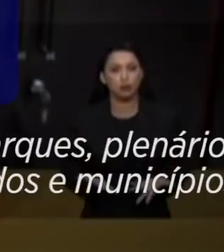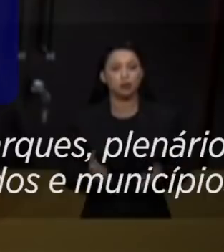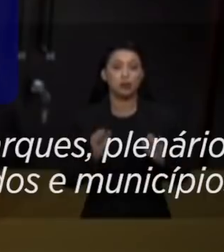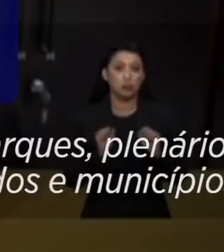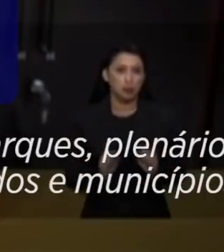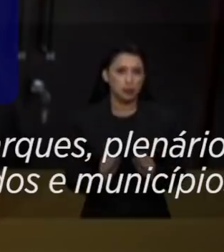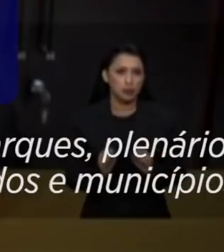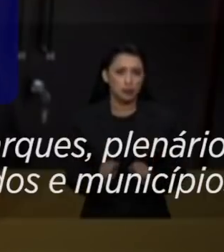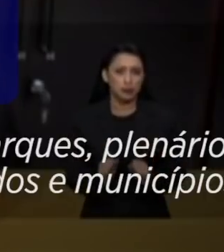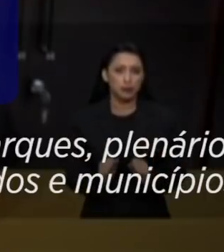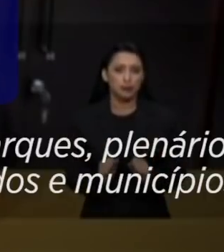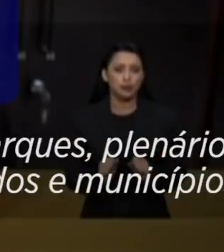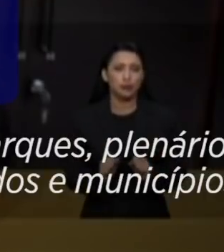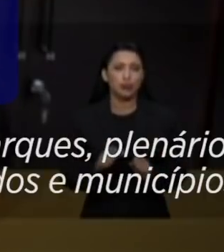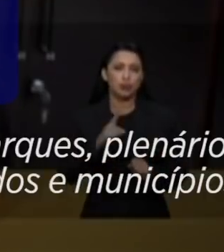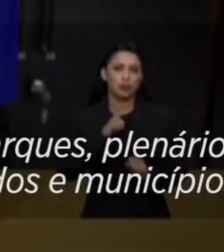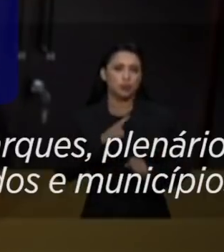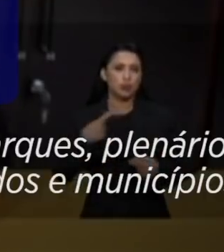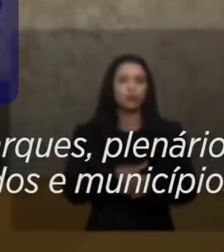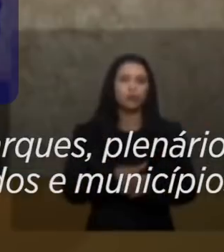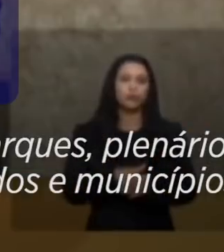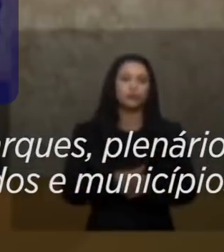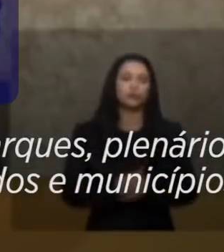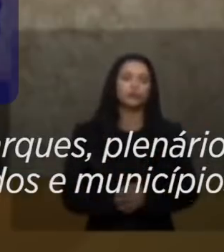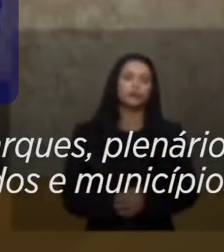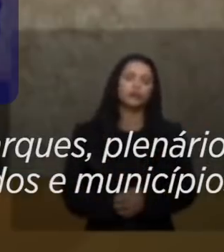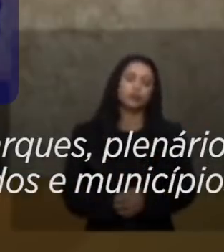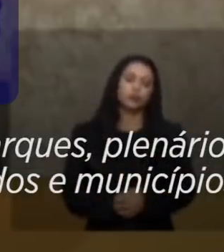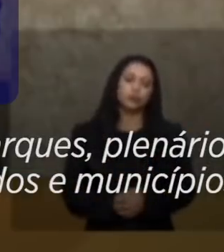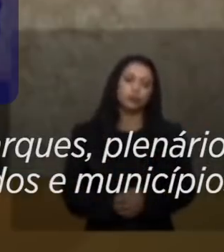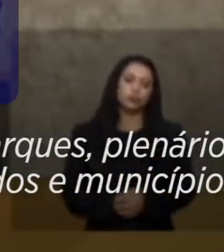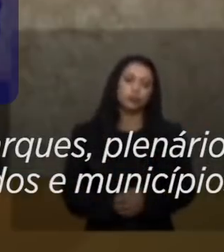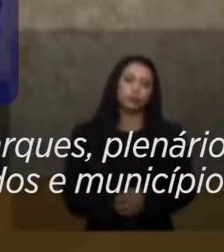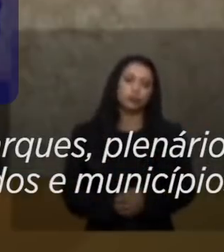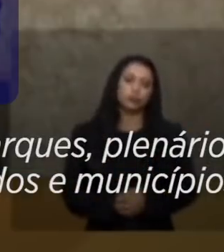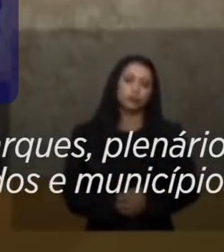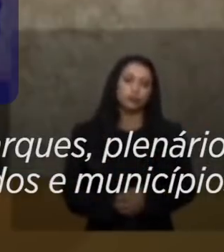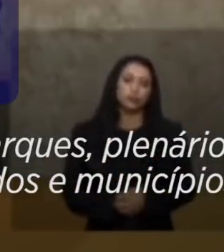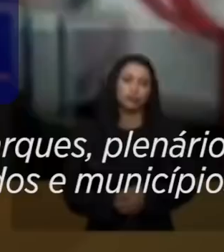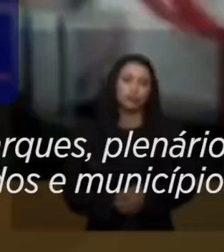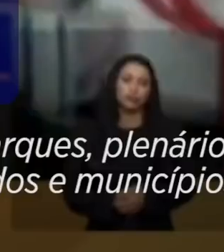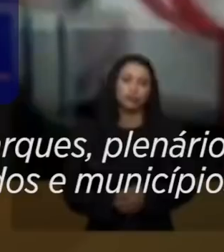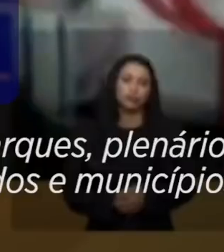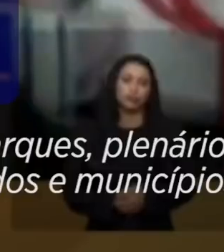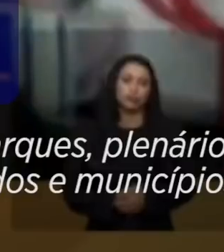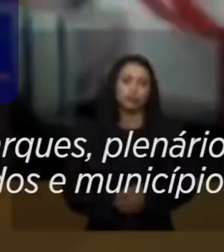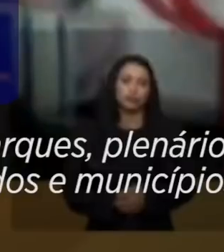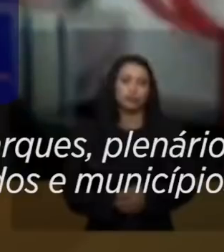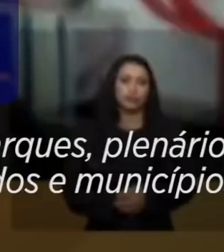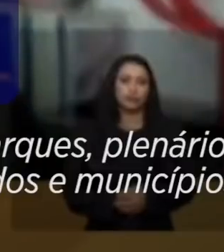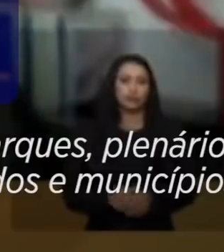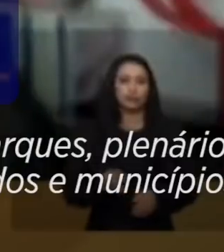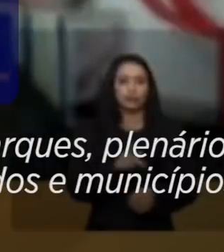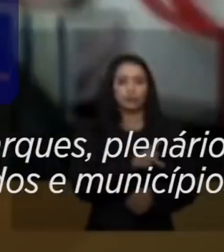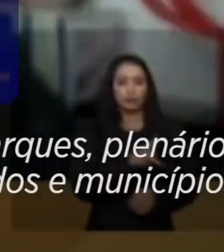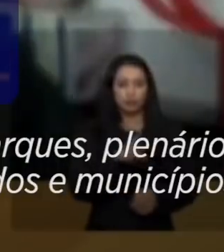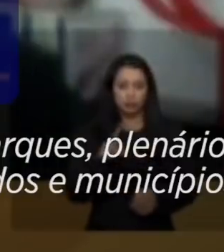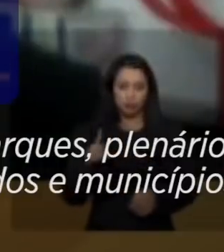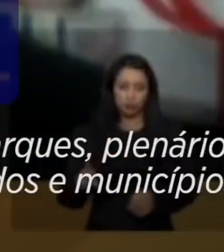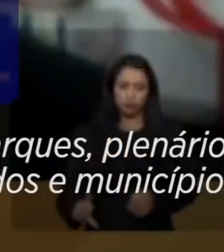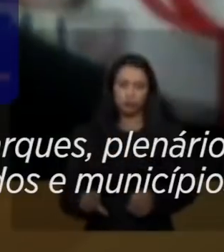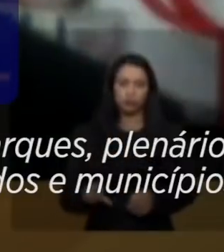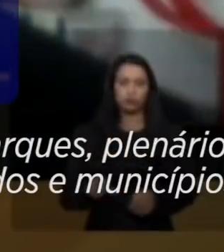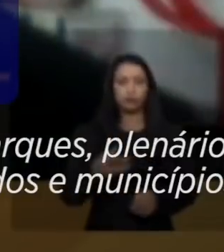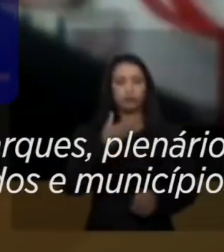de igrejas e templos durante a pandemia. Foram 9 votos favoráveis a manter as restrições e 2 contra.